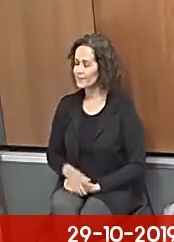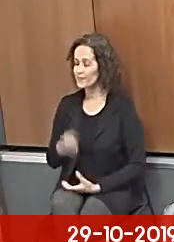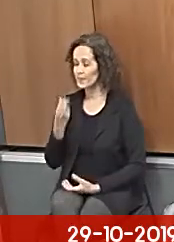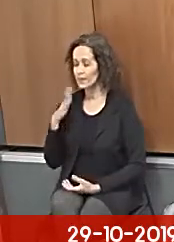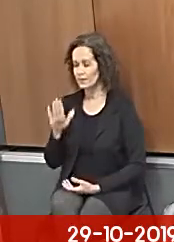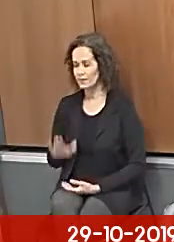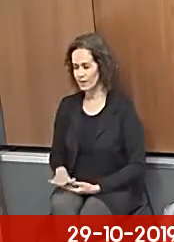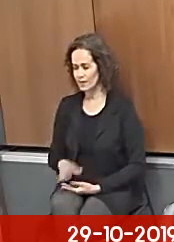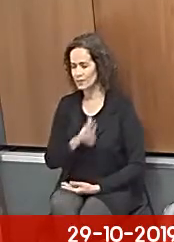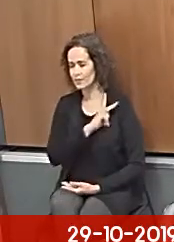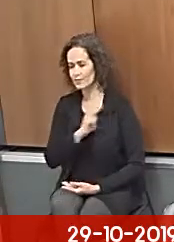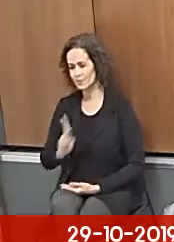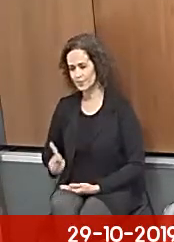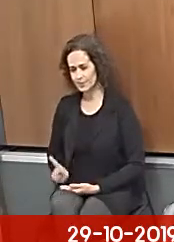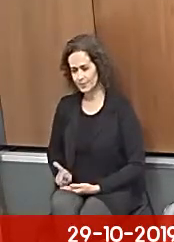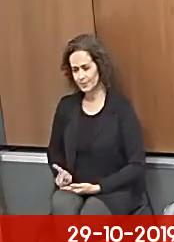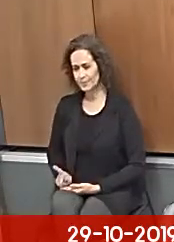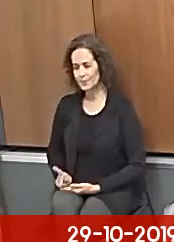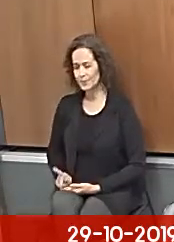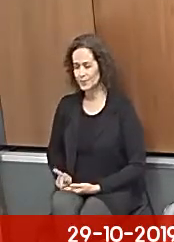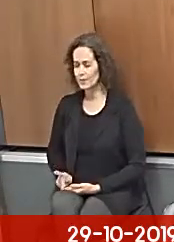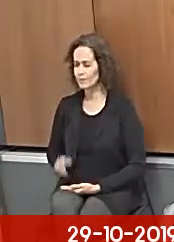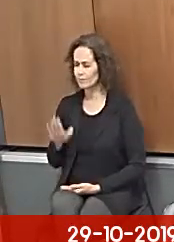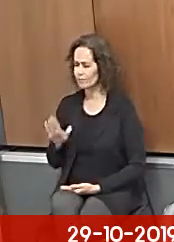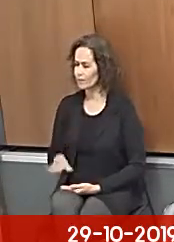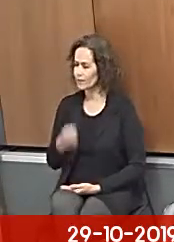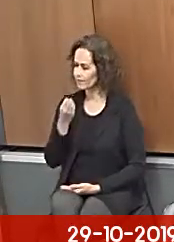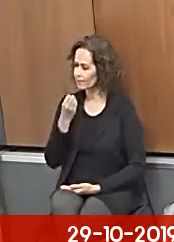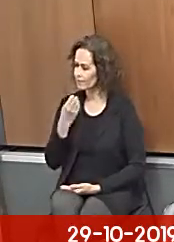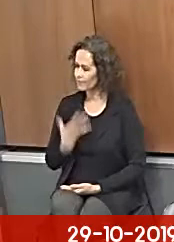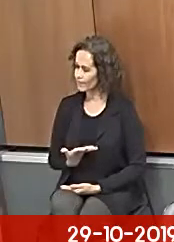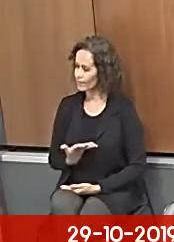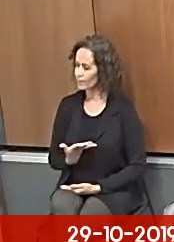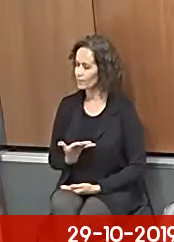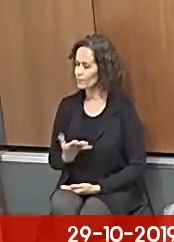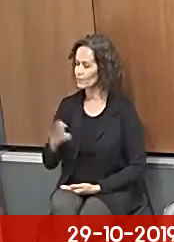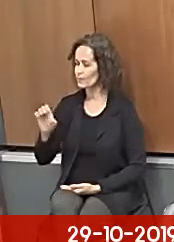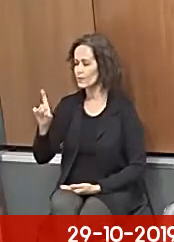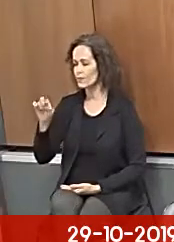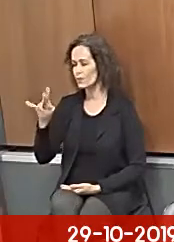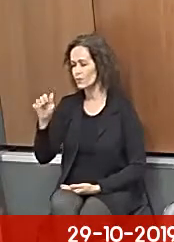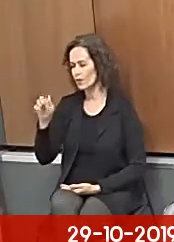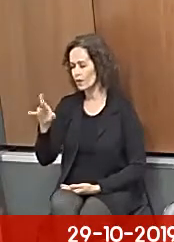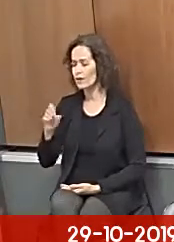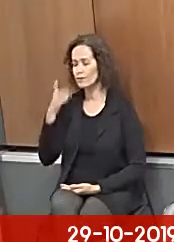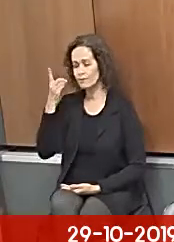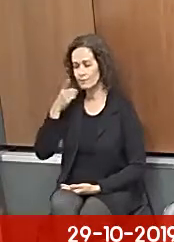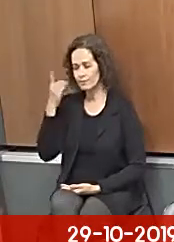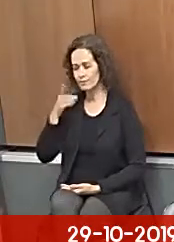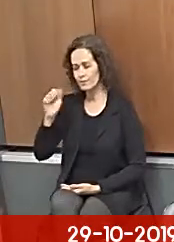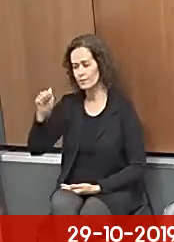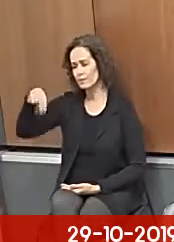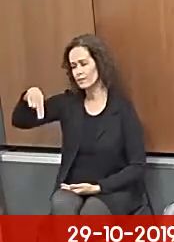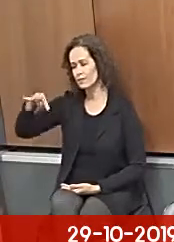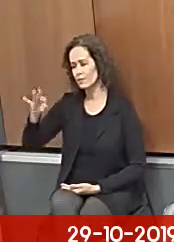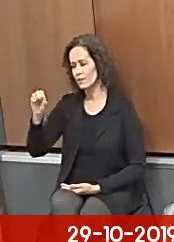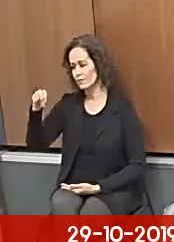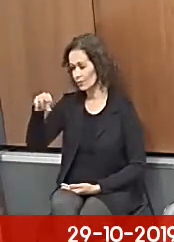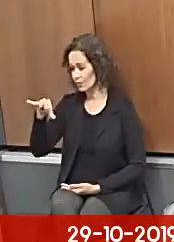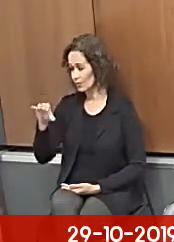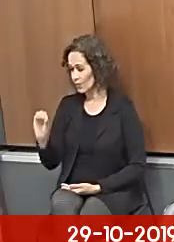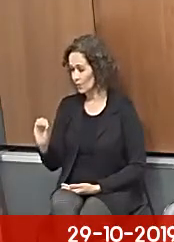tarde, presidente. Nessa tarde, deputado Duarte Pichy, deputado Antônio Carlos